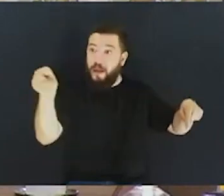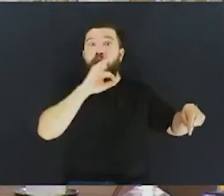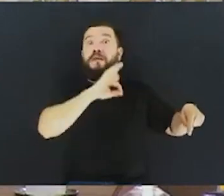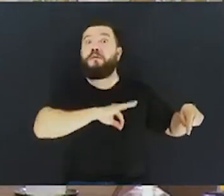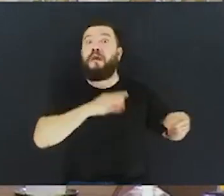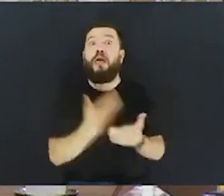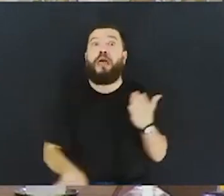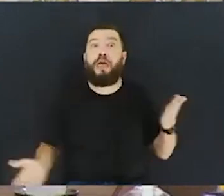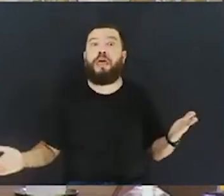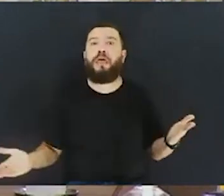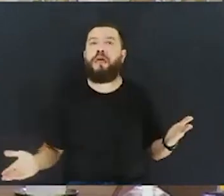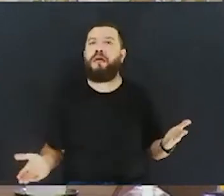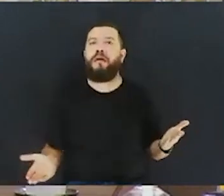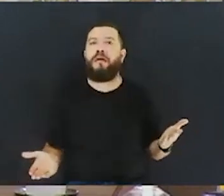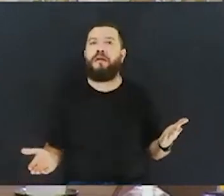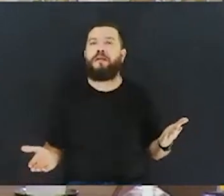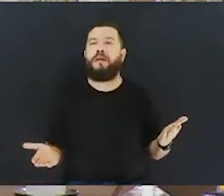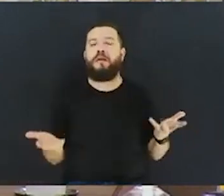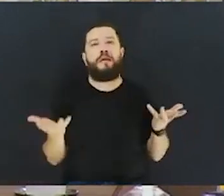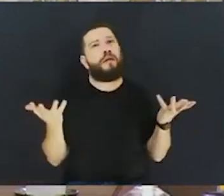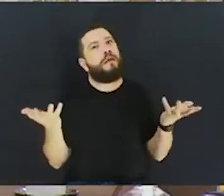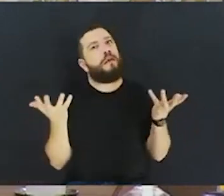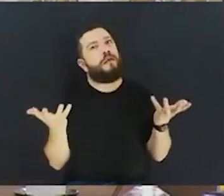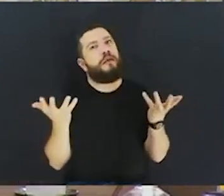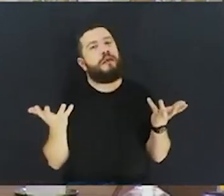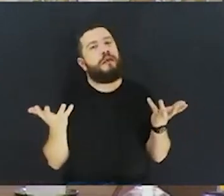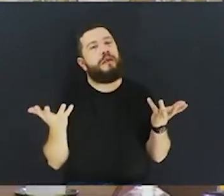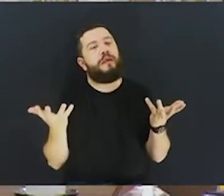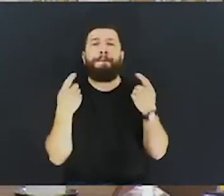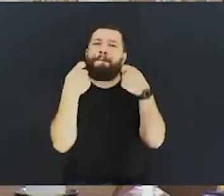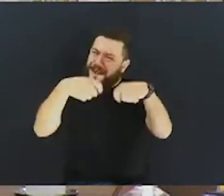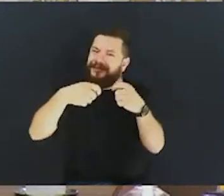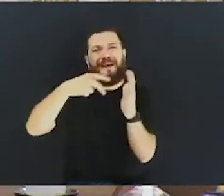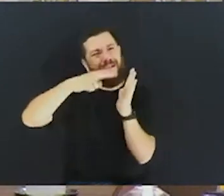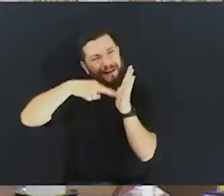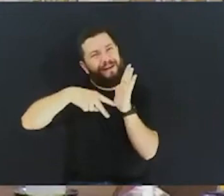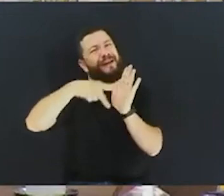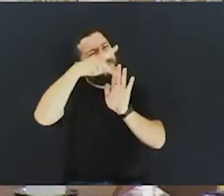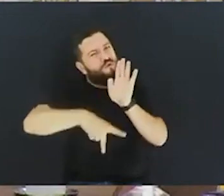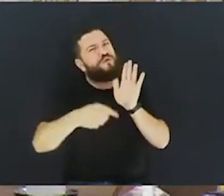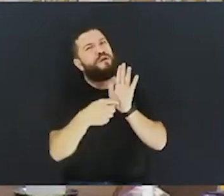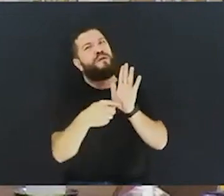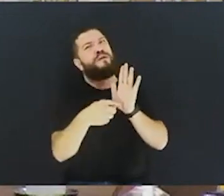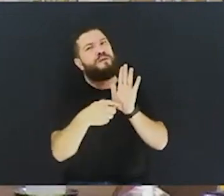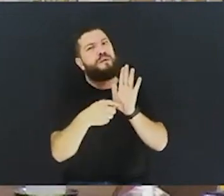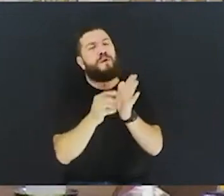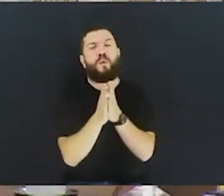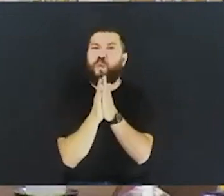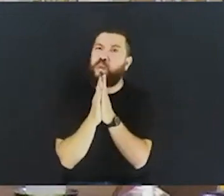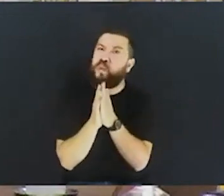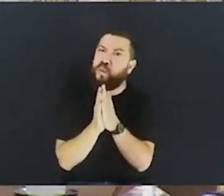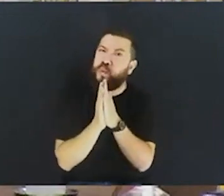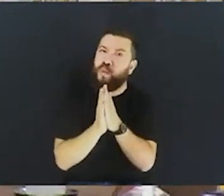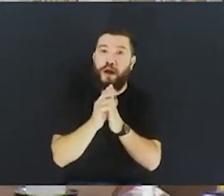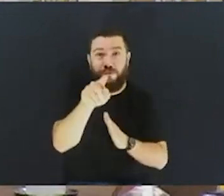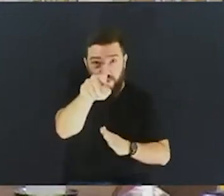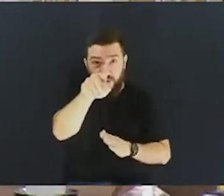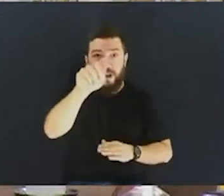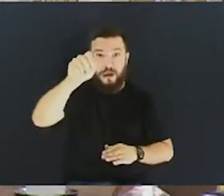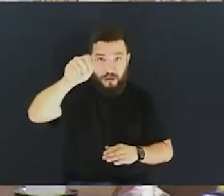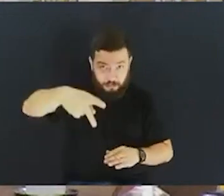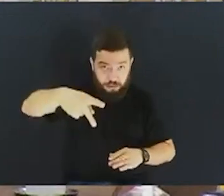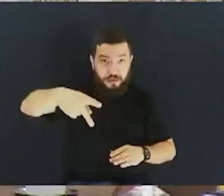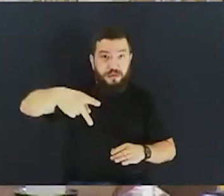temos que fazer é ler os projetos e saber o que acontece, eu peço a todos os servidores aposentados da Prefeitura Municipal de